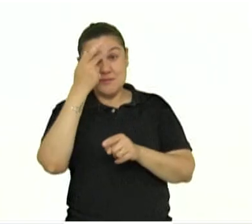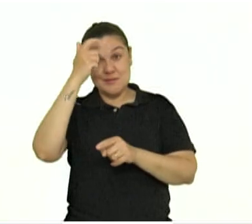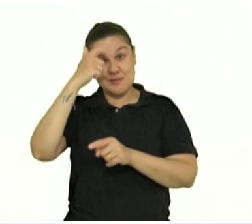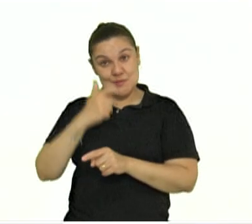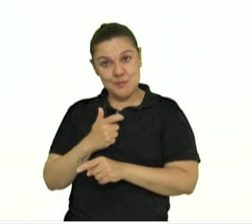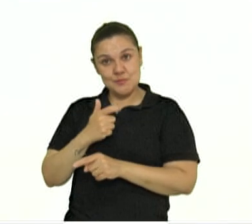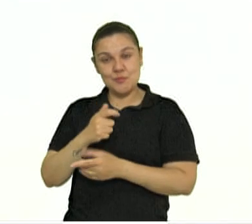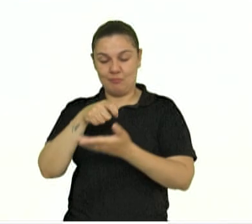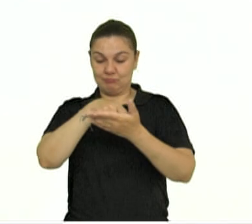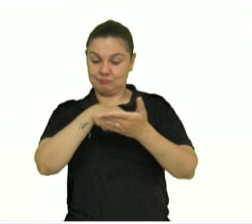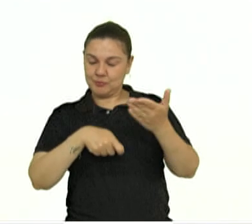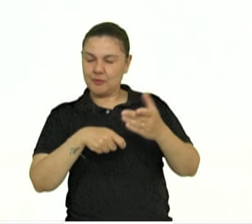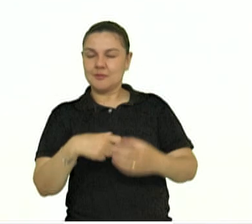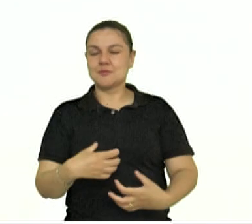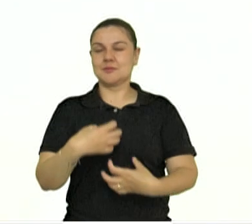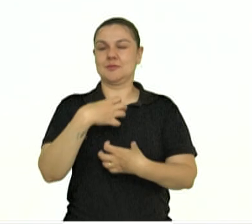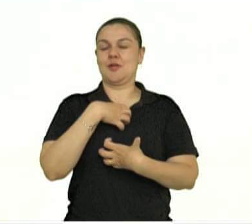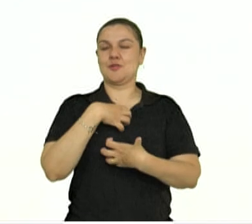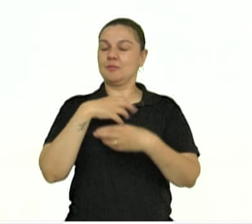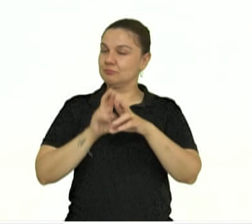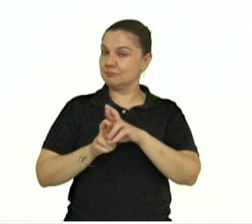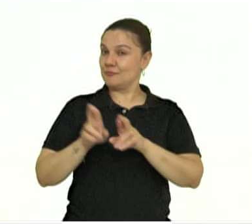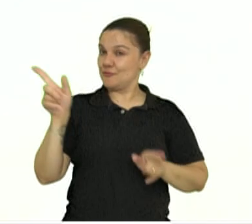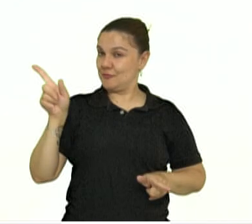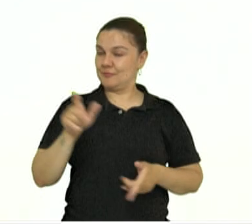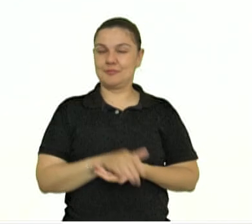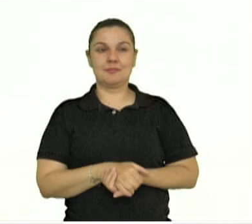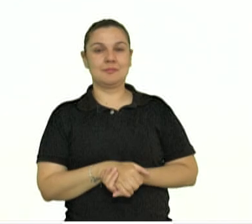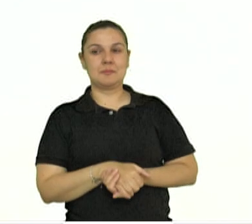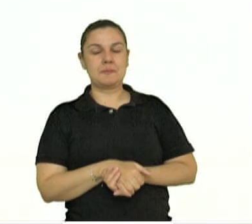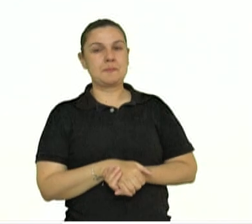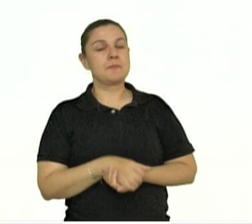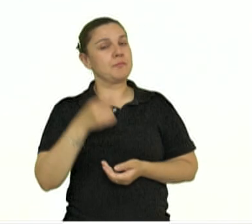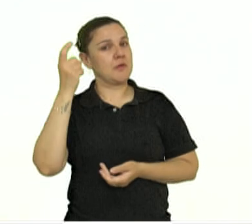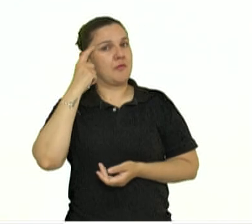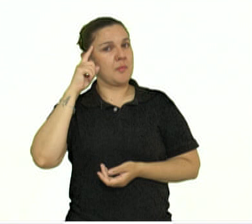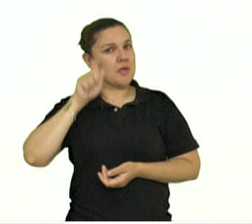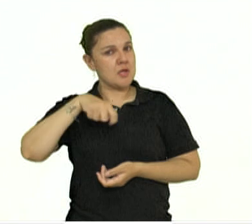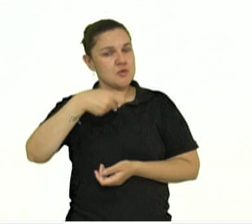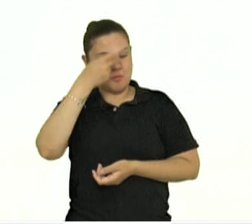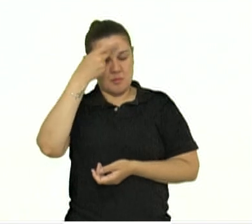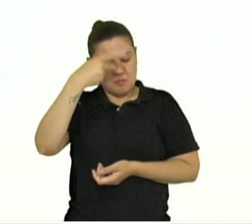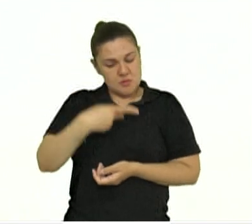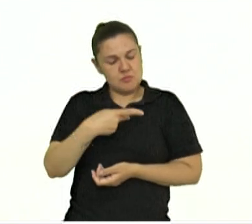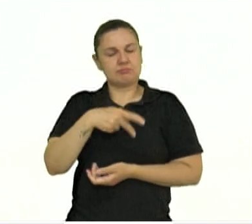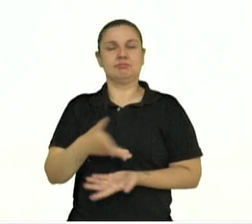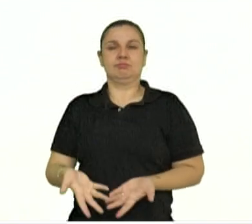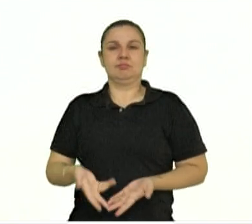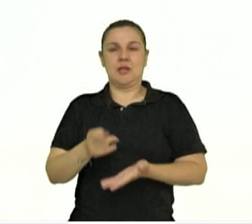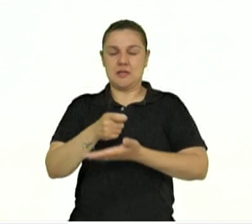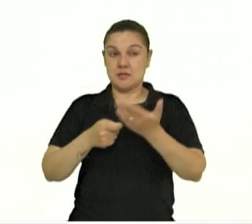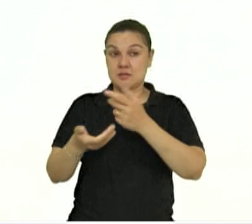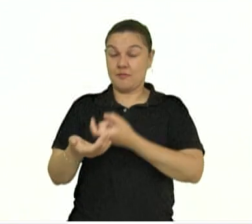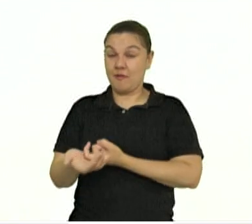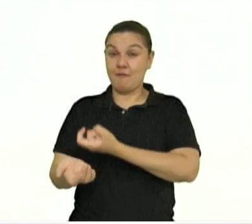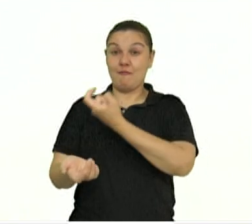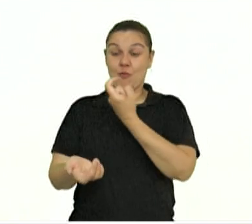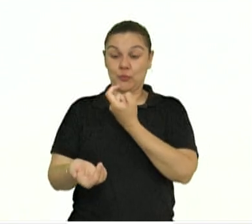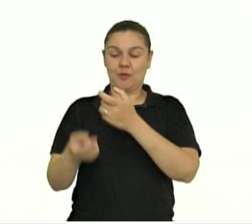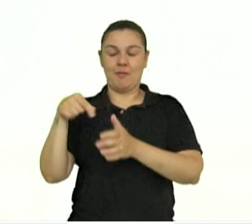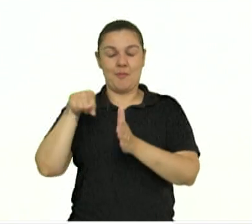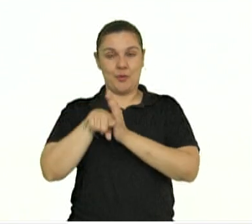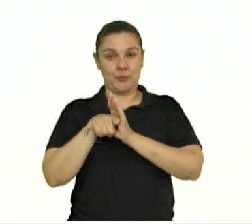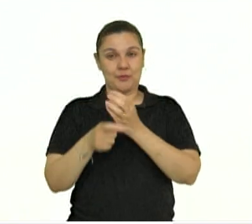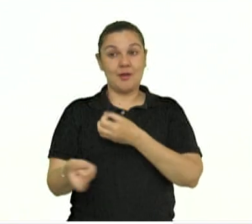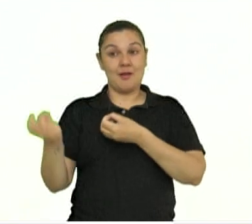líricos possuem sentimentos diferentes. Então, agora você vai pensar no sujeito lírico. Você vai voltar à nossa questão